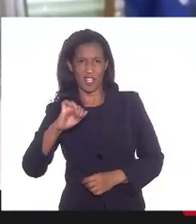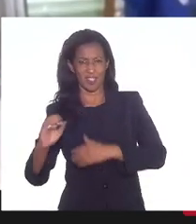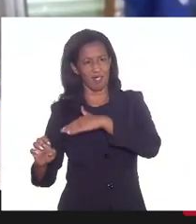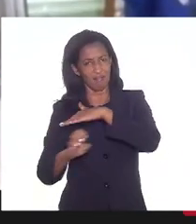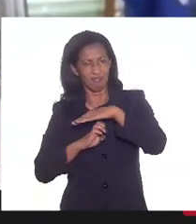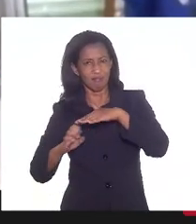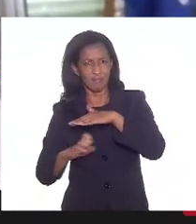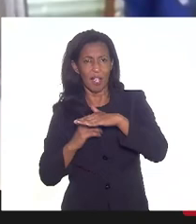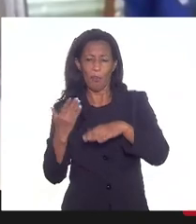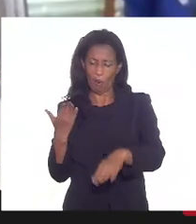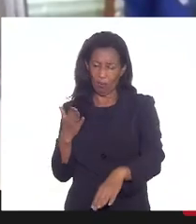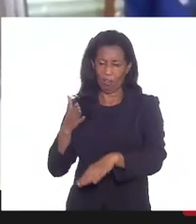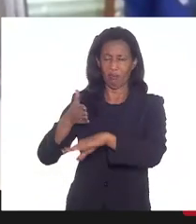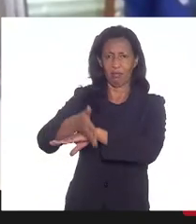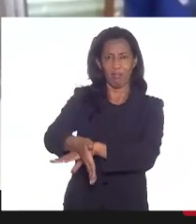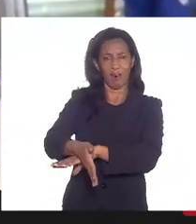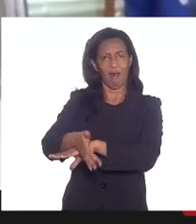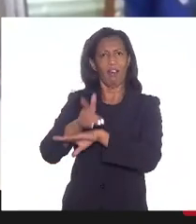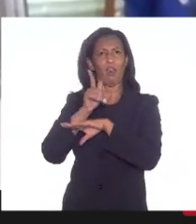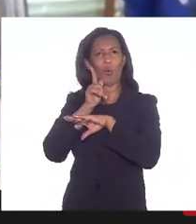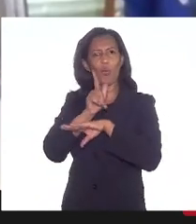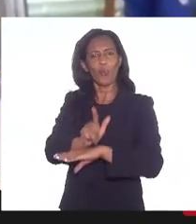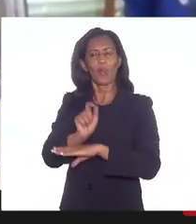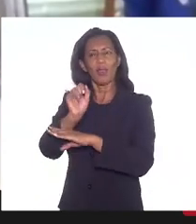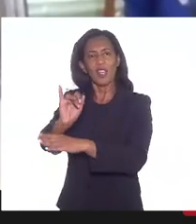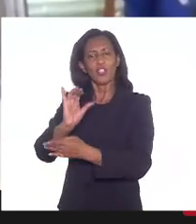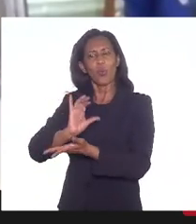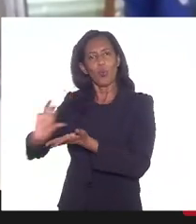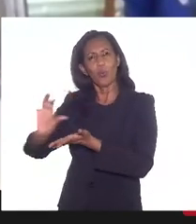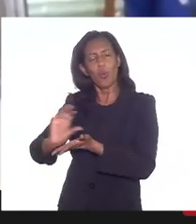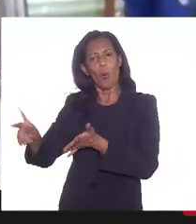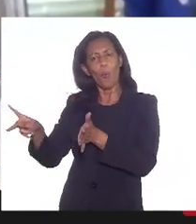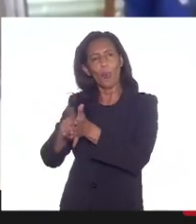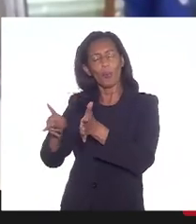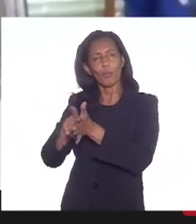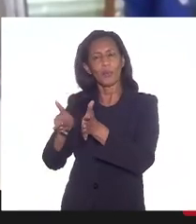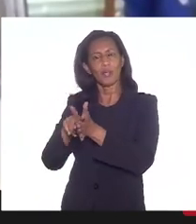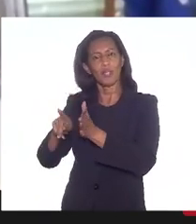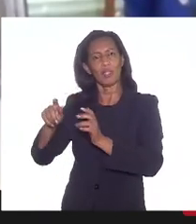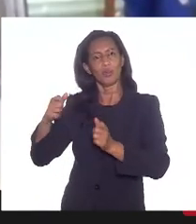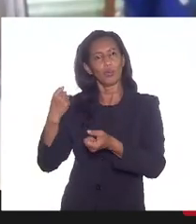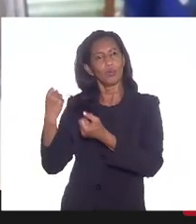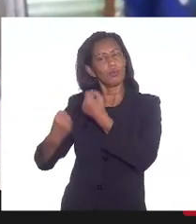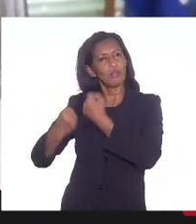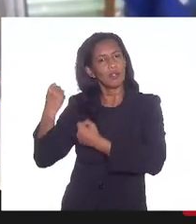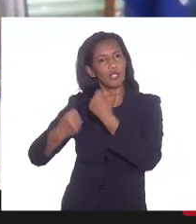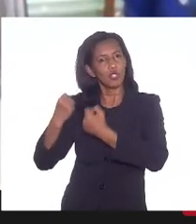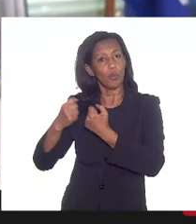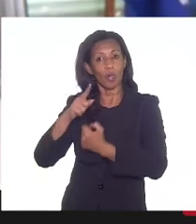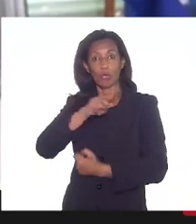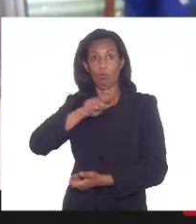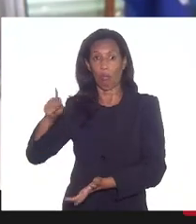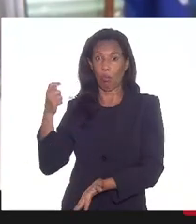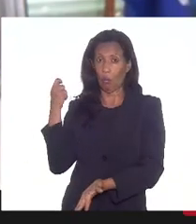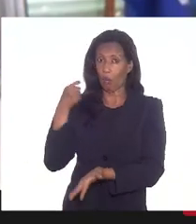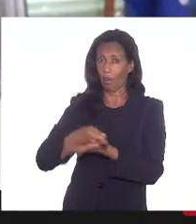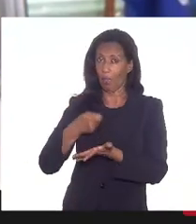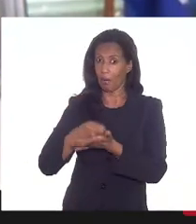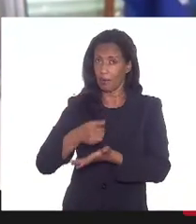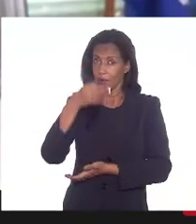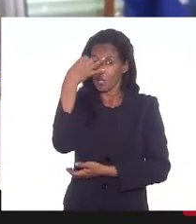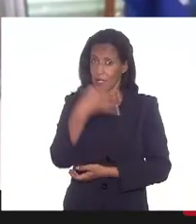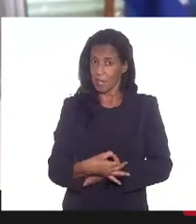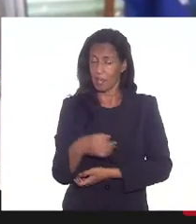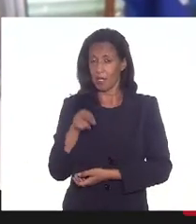pouco de discricionariedade, desde que o investidor, o proprietário do duto de transporte, não garanta a certeza